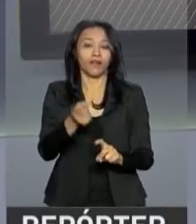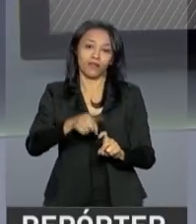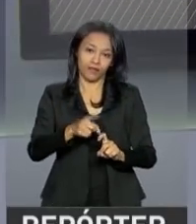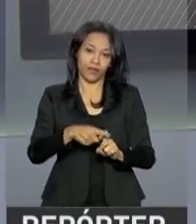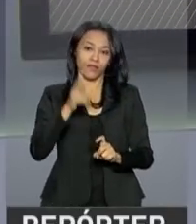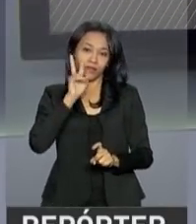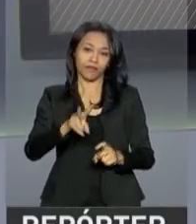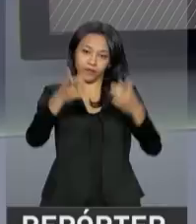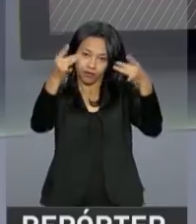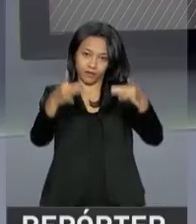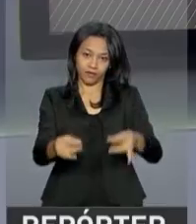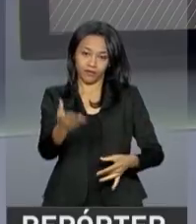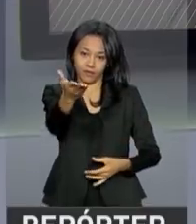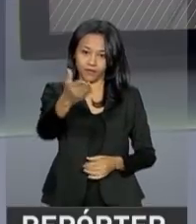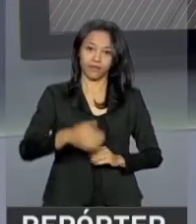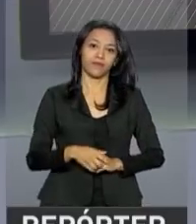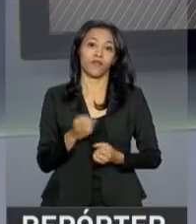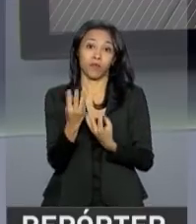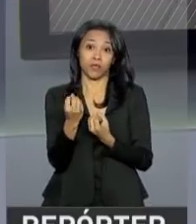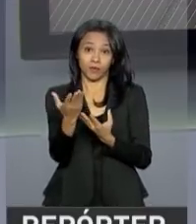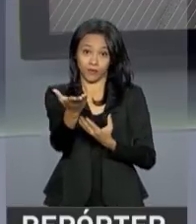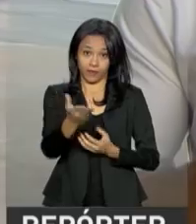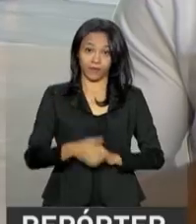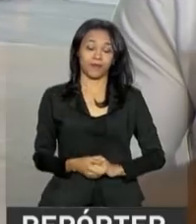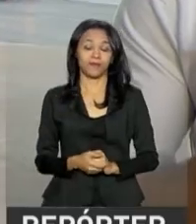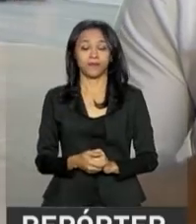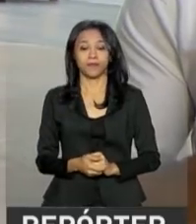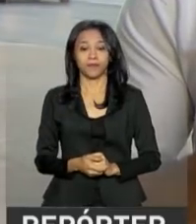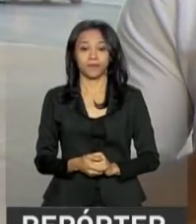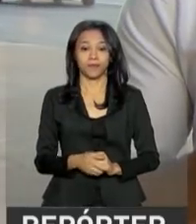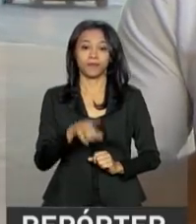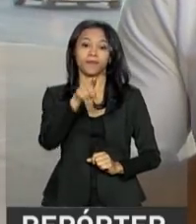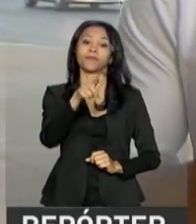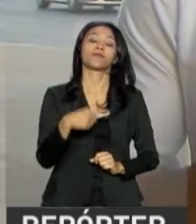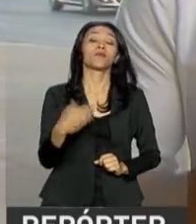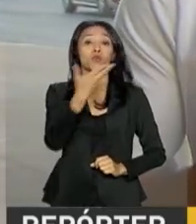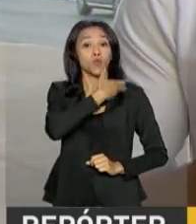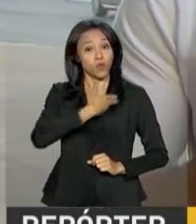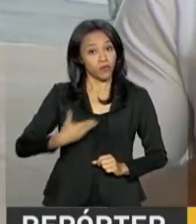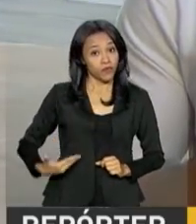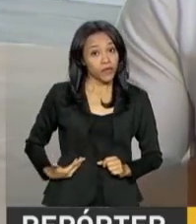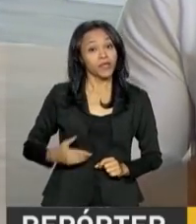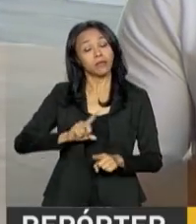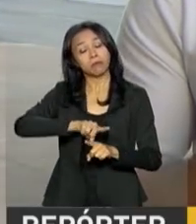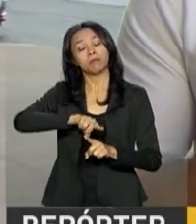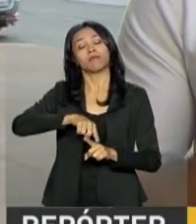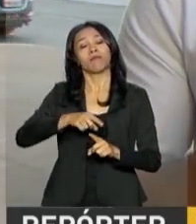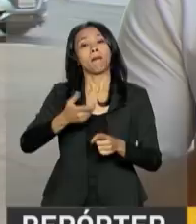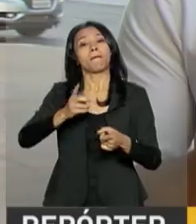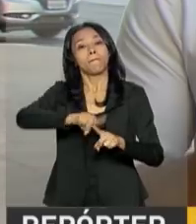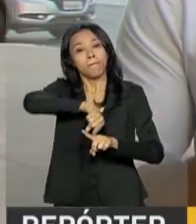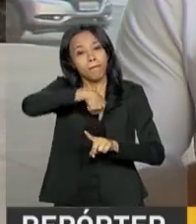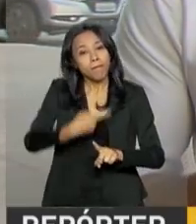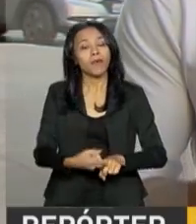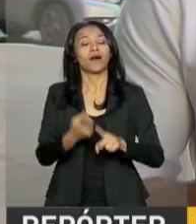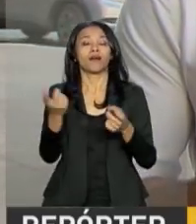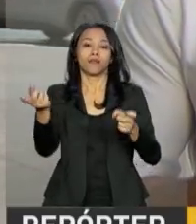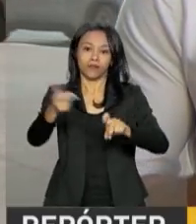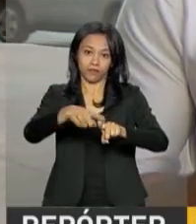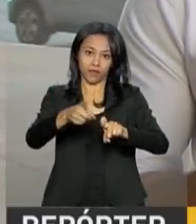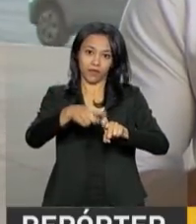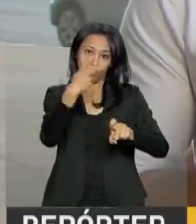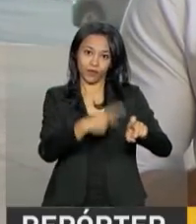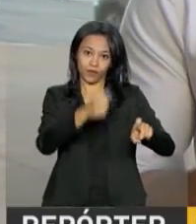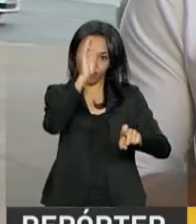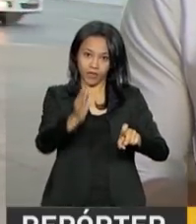mundim tem as informações o governo ampliou a participação de brasileiros no programa mais médicos